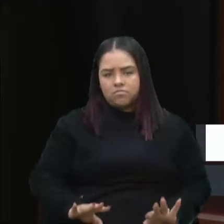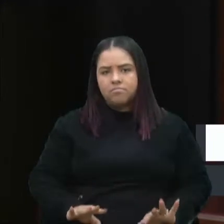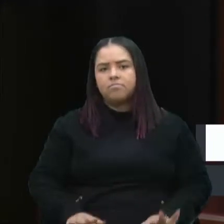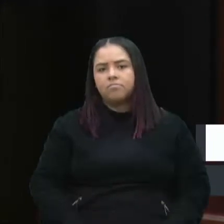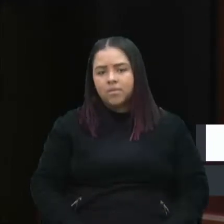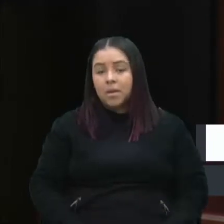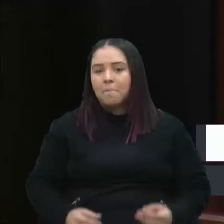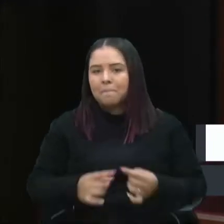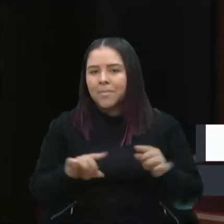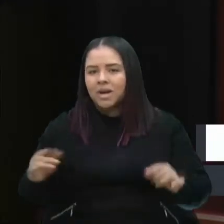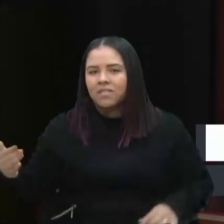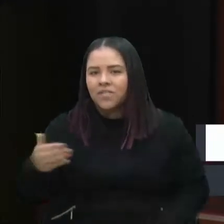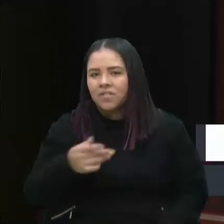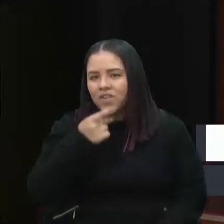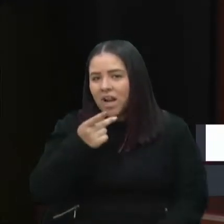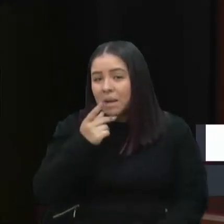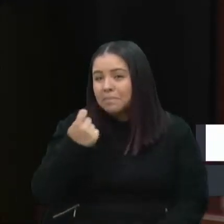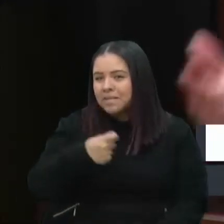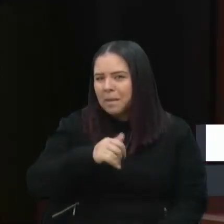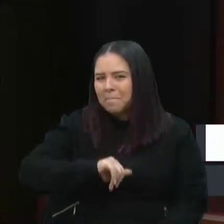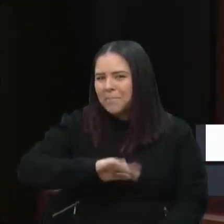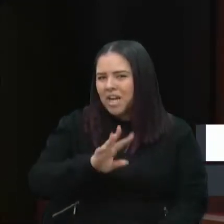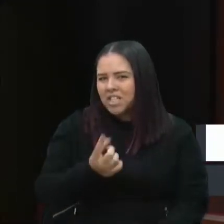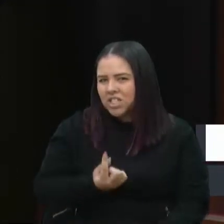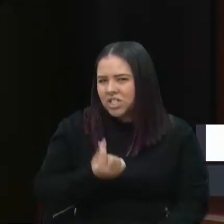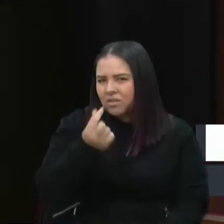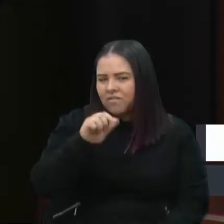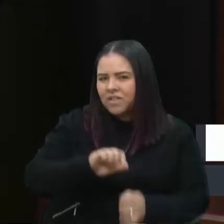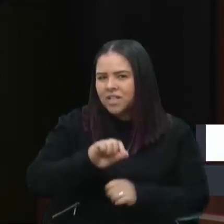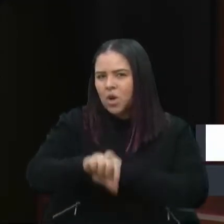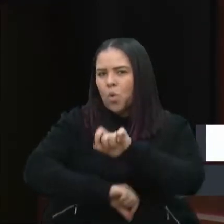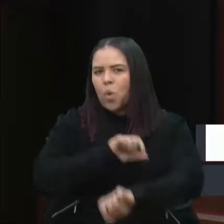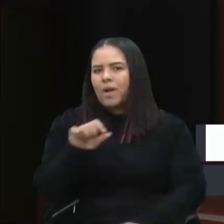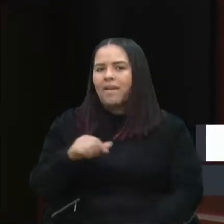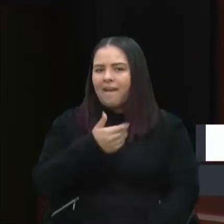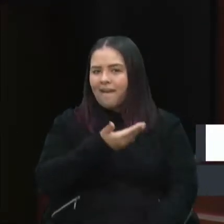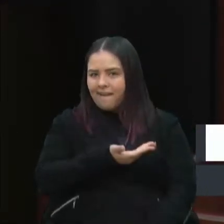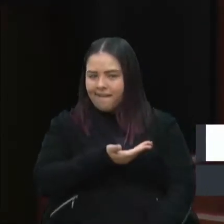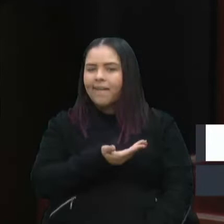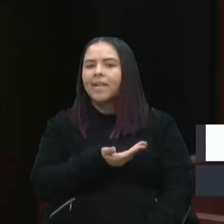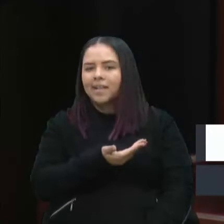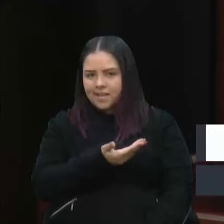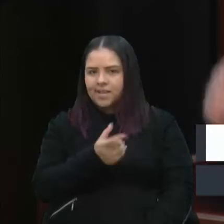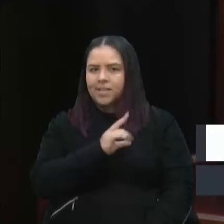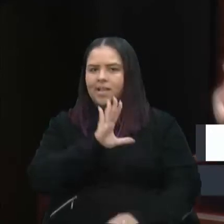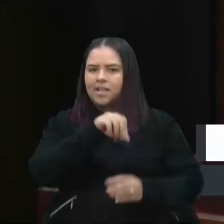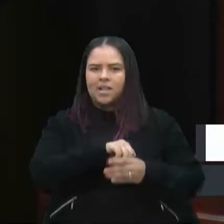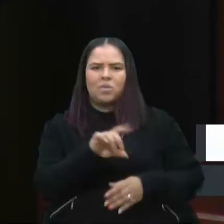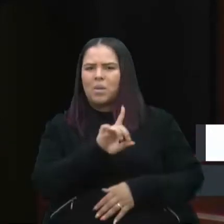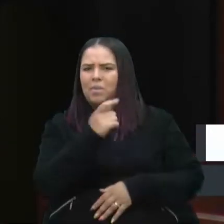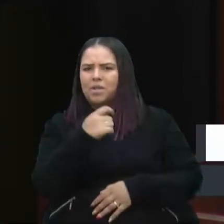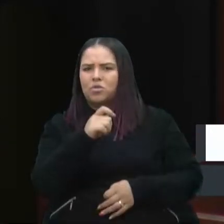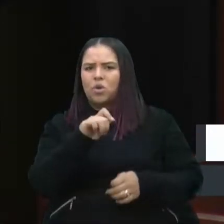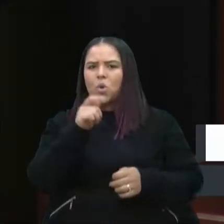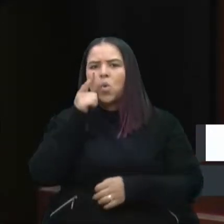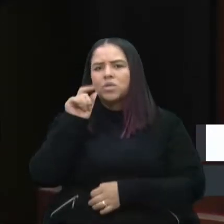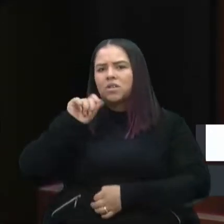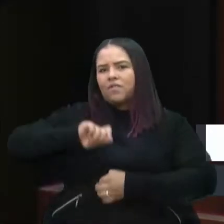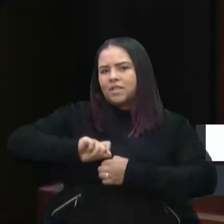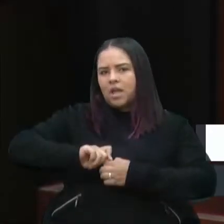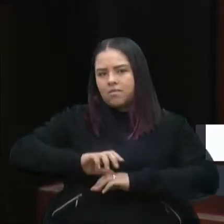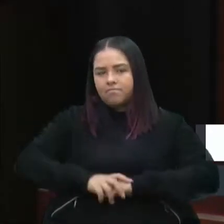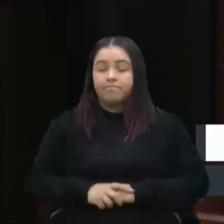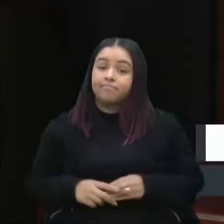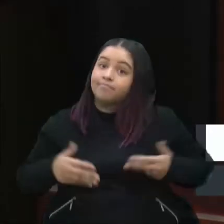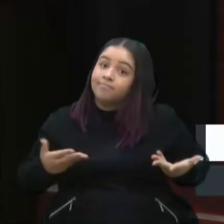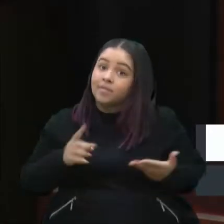Agora vim dizer que precisa de mais dinheiro para fazer o que aquele que está agora dentro não precisou e fez,